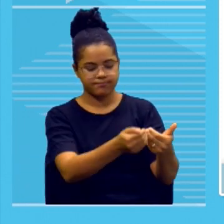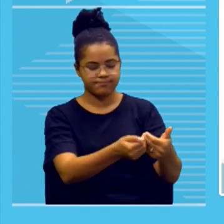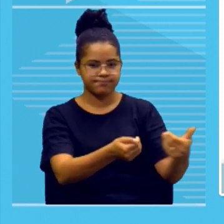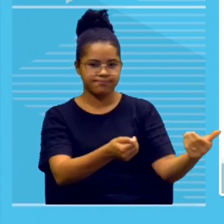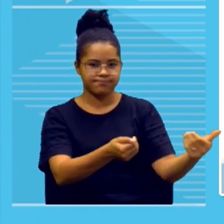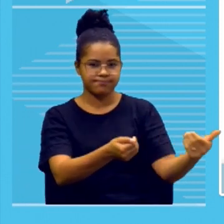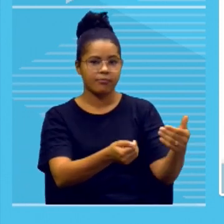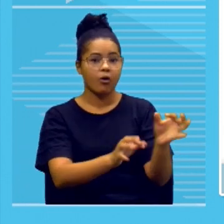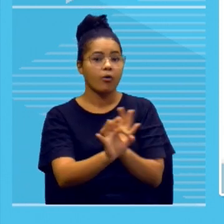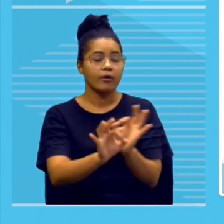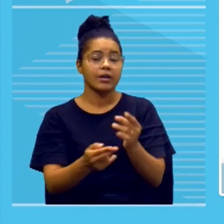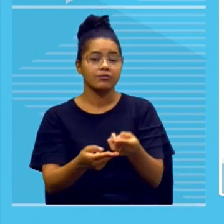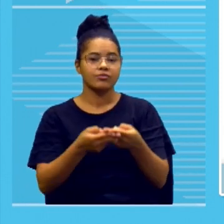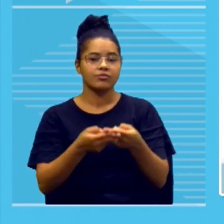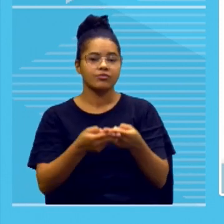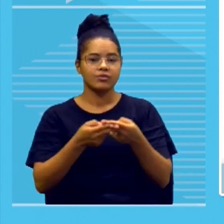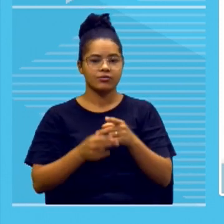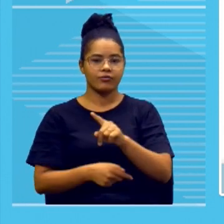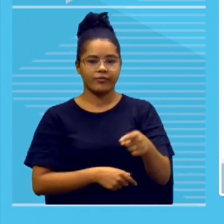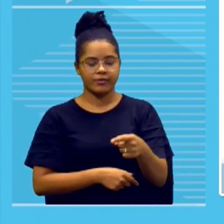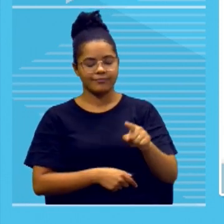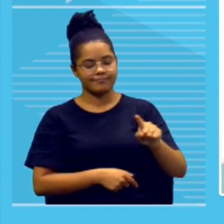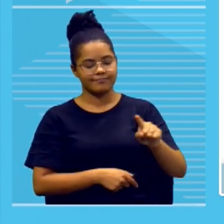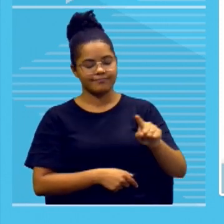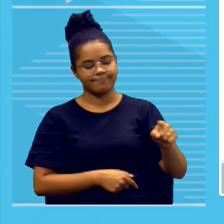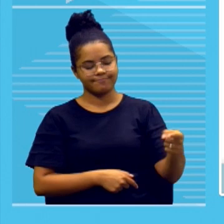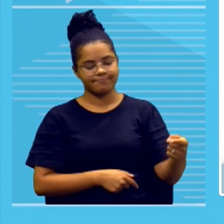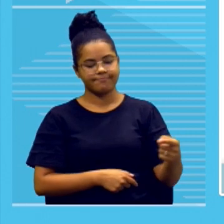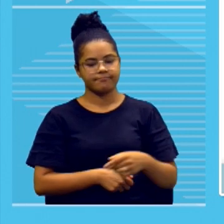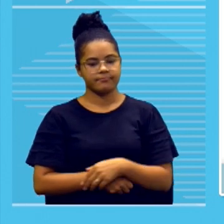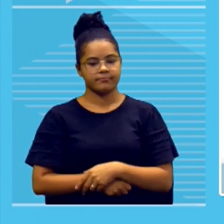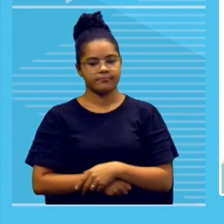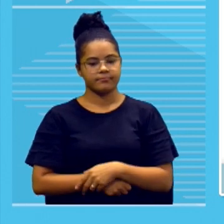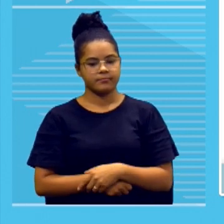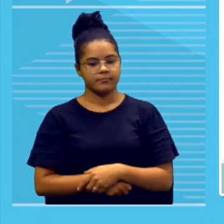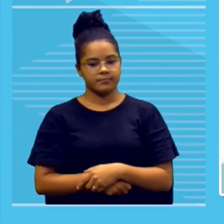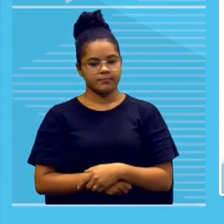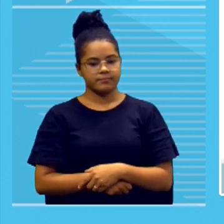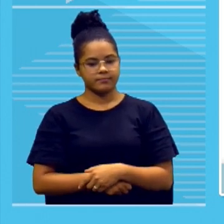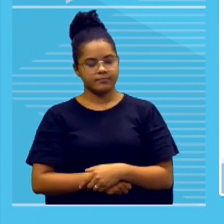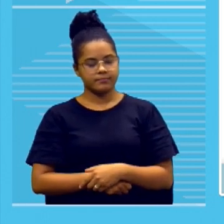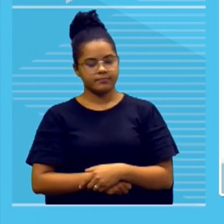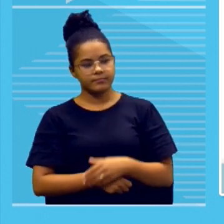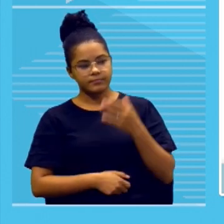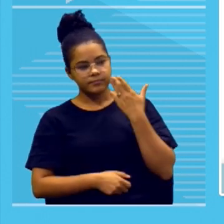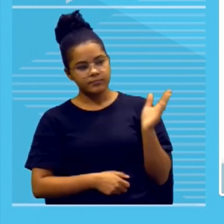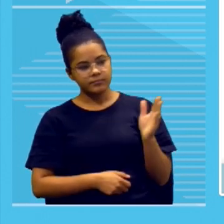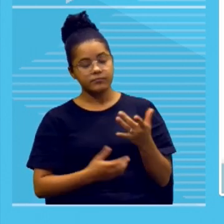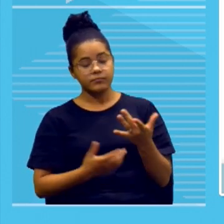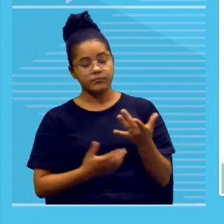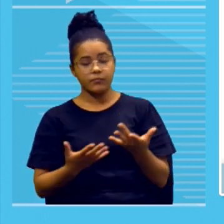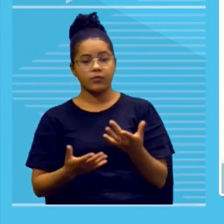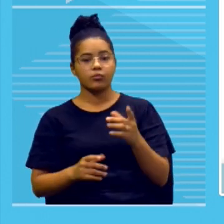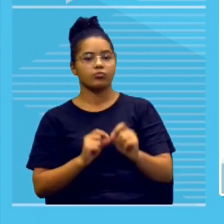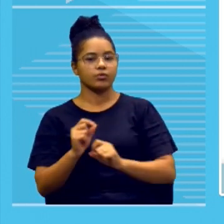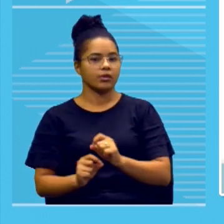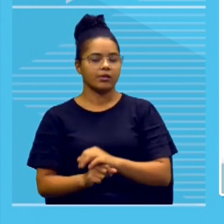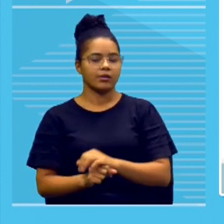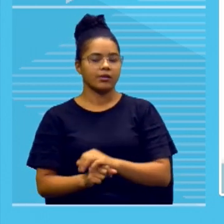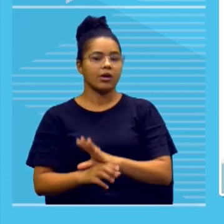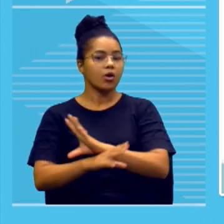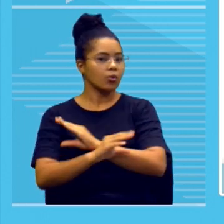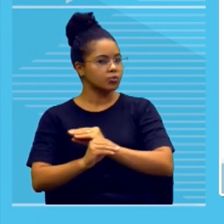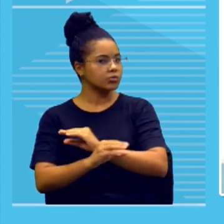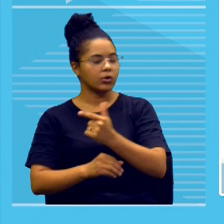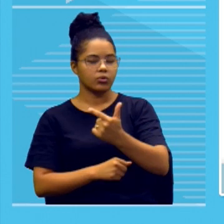Aí é um período composto por coordenação, constituído de orações coordenadas a